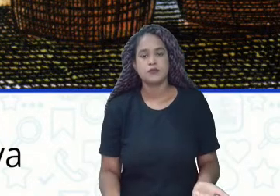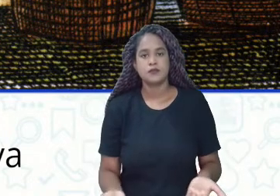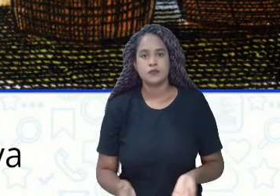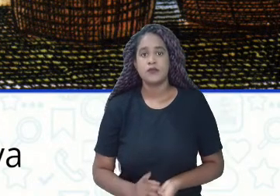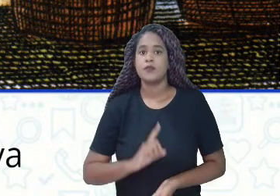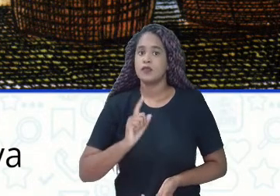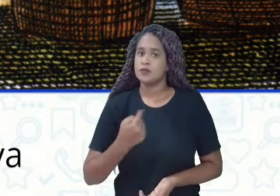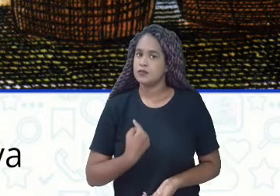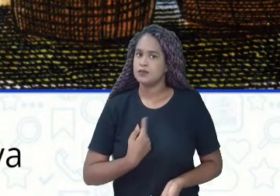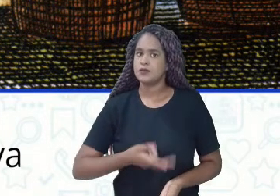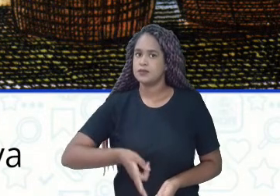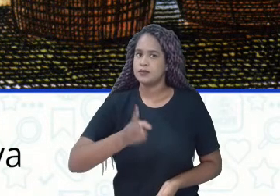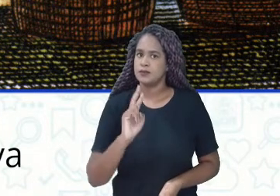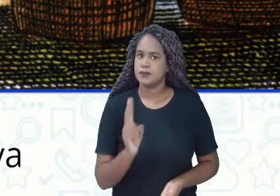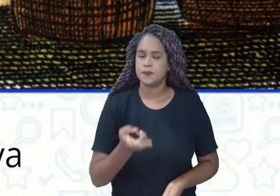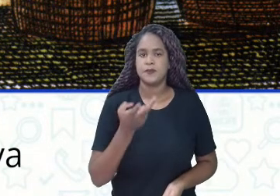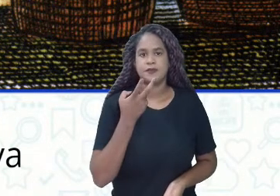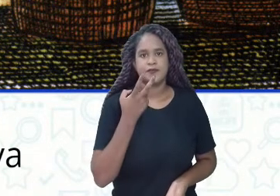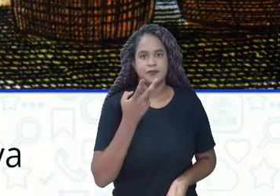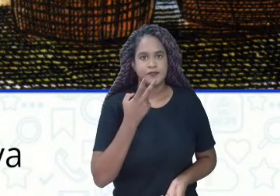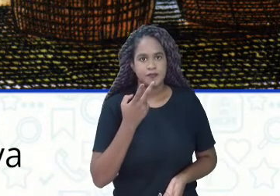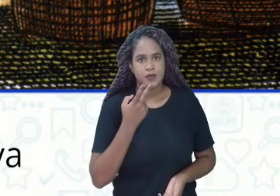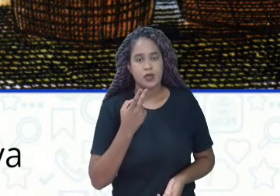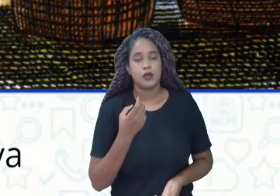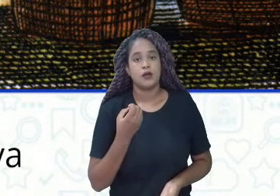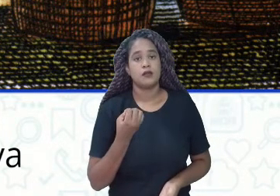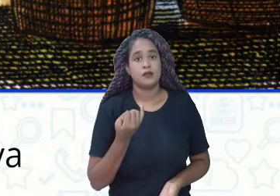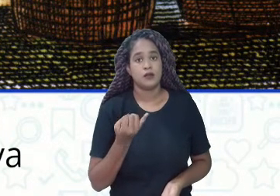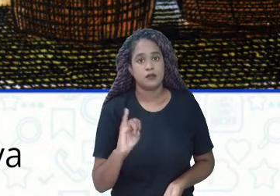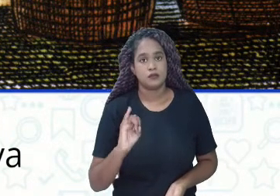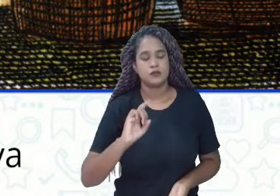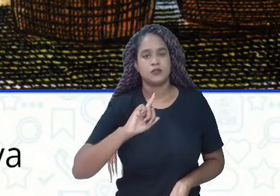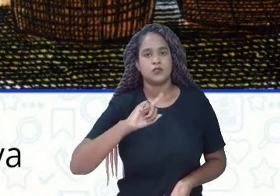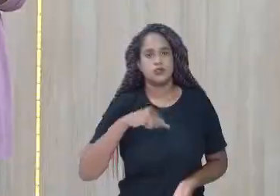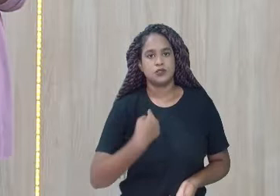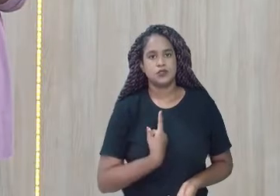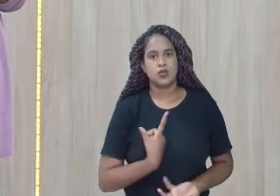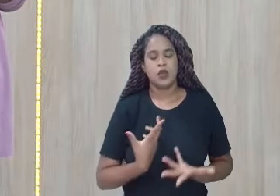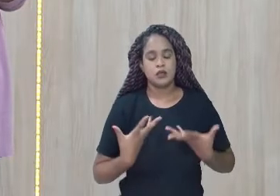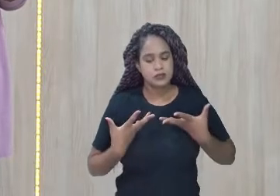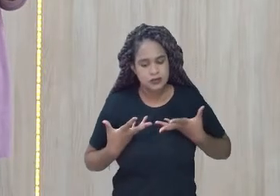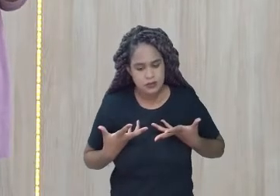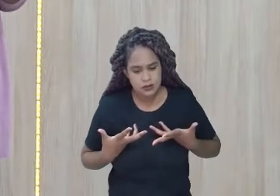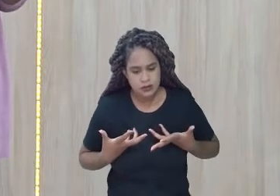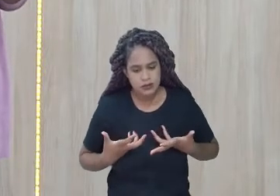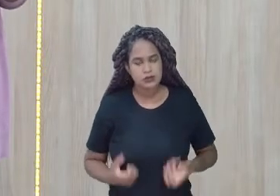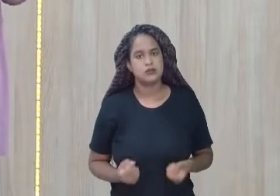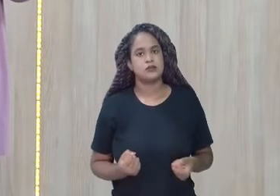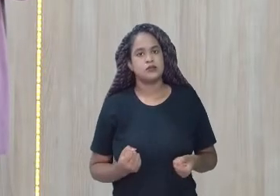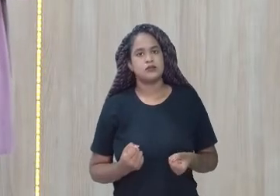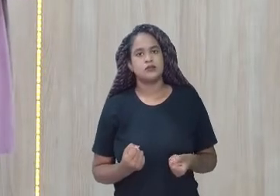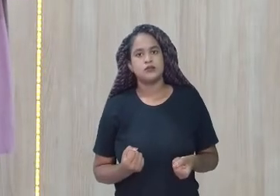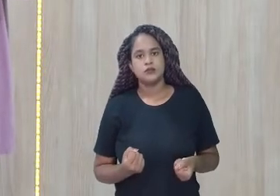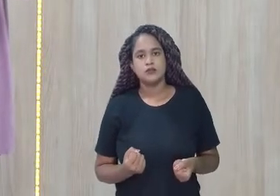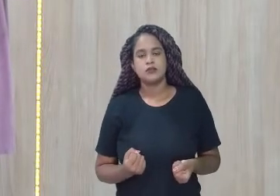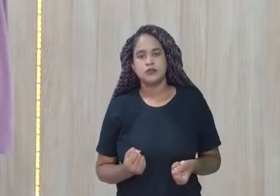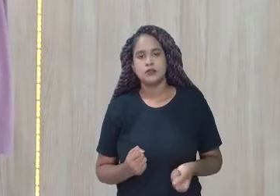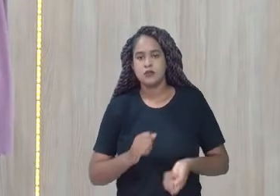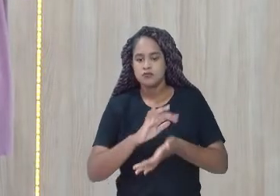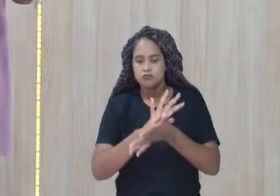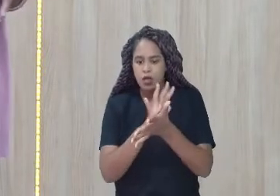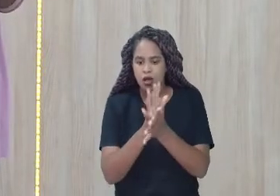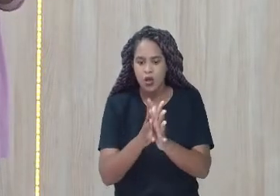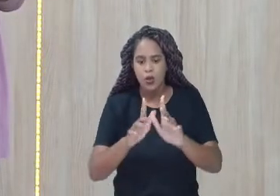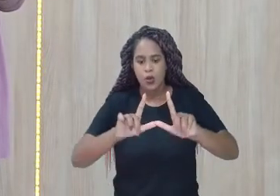sempre que a gente pode, né, minha gente? Quanto mais aceitação, quanto menos preconceitos se irradiarem da